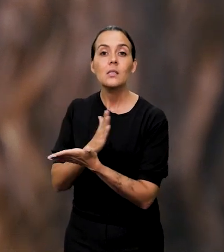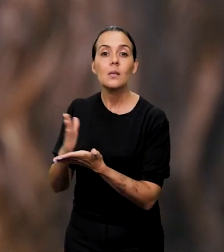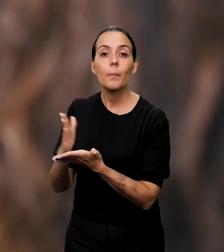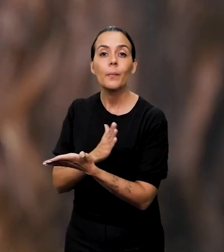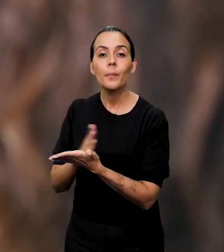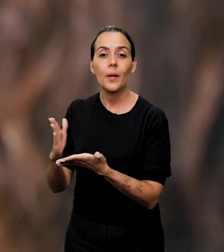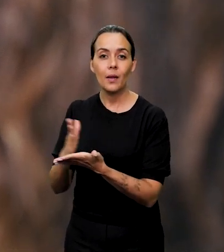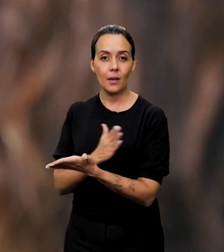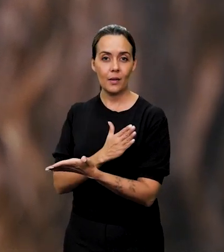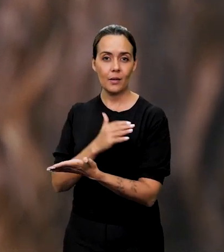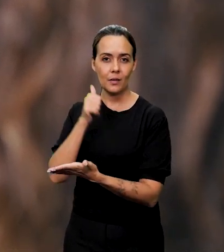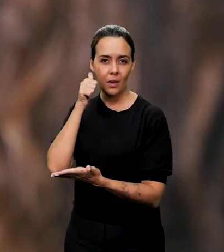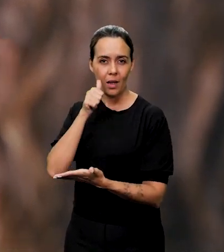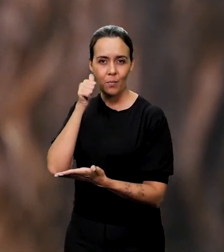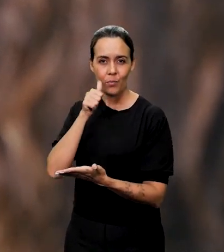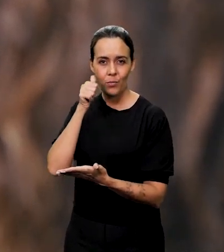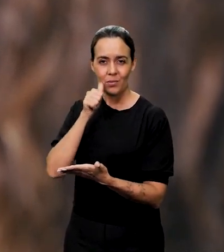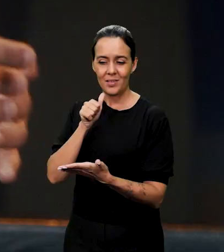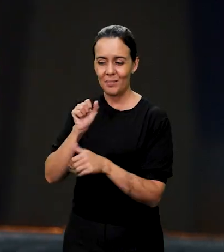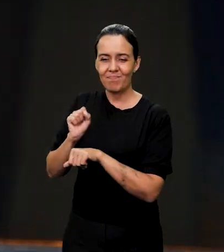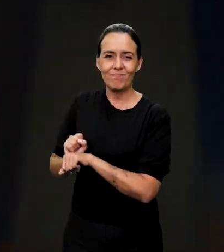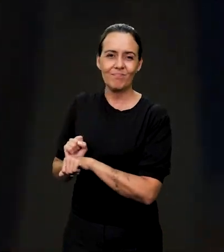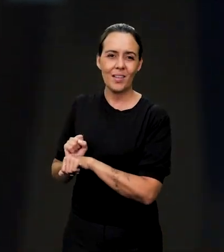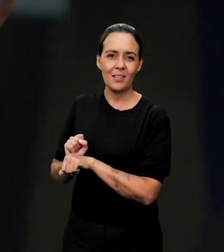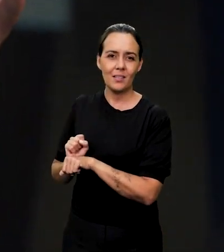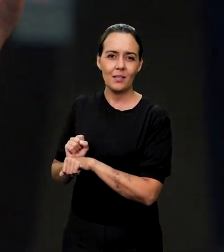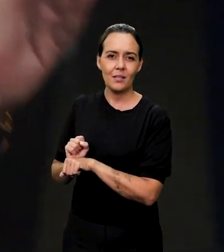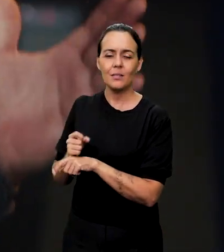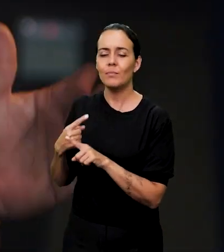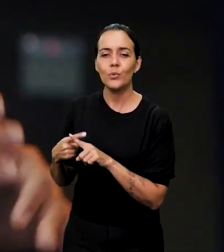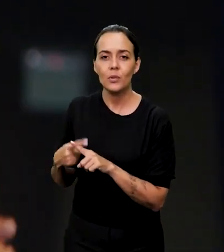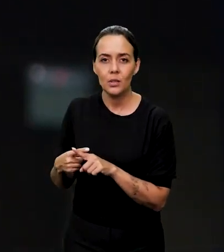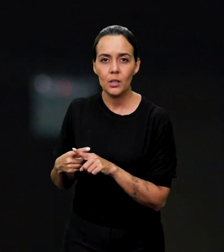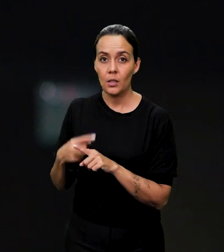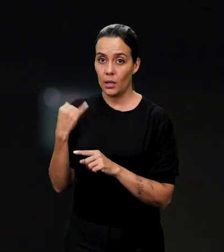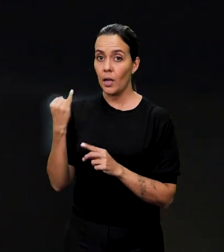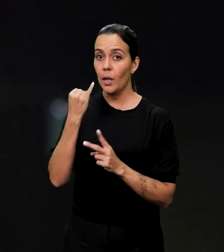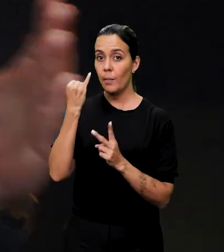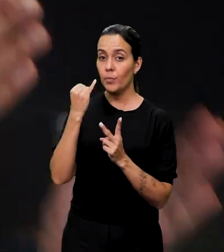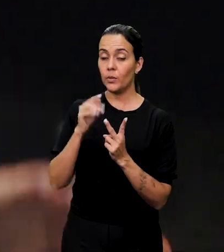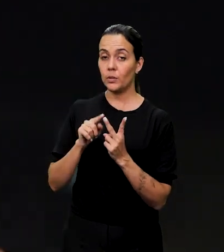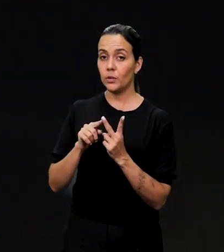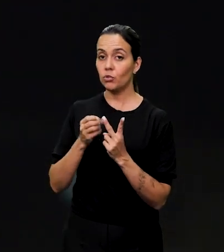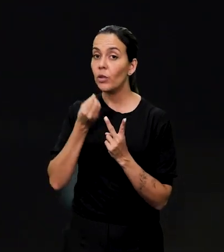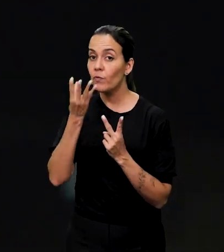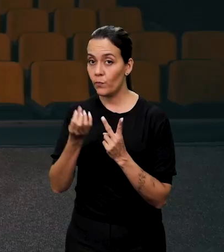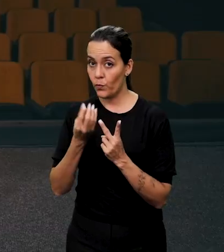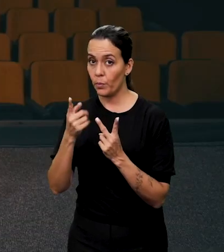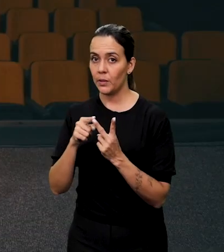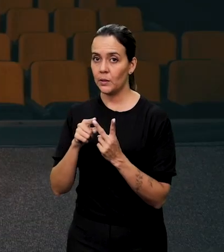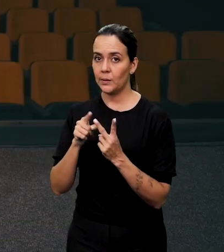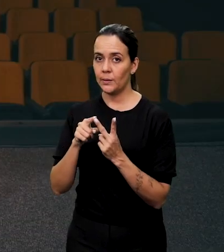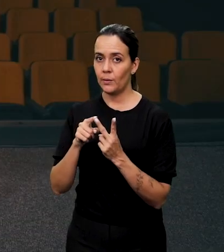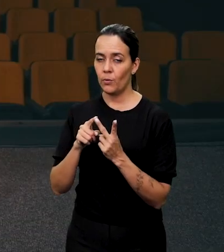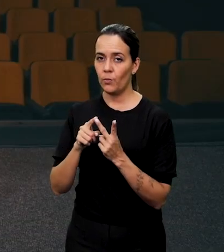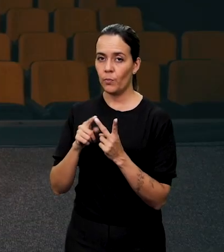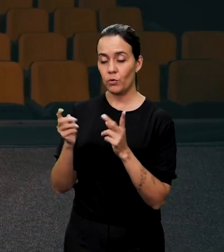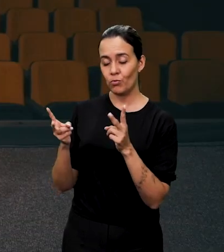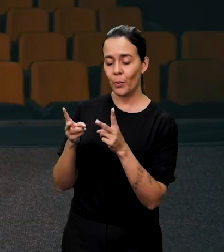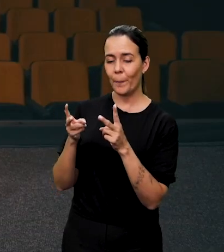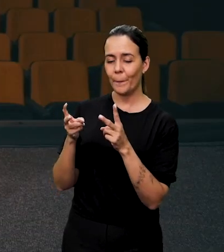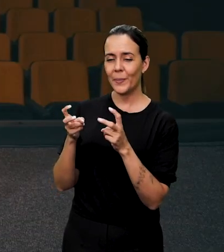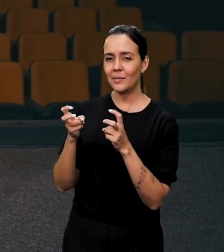deixa tantas mulheres pelo caminho. Que isso é muito importante de ser um dado consensual. Isso tem um